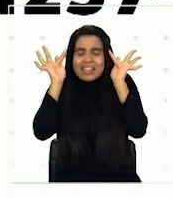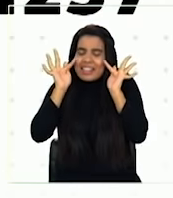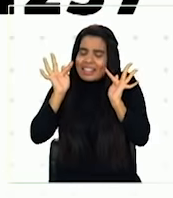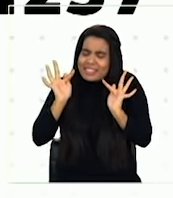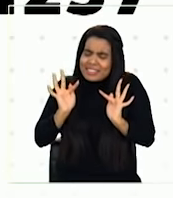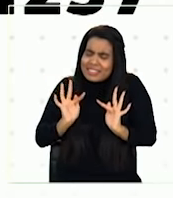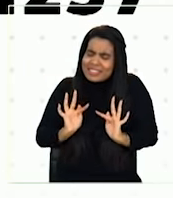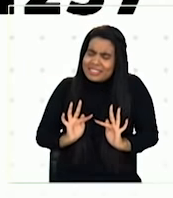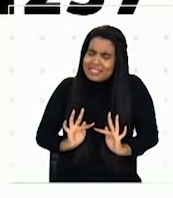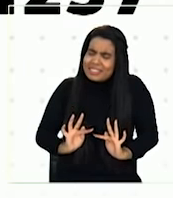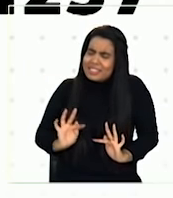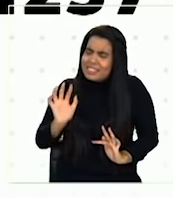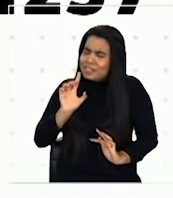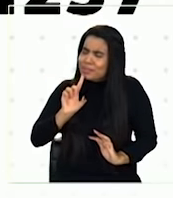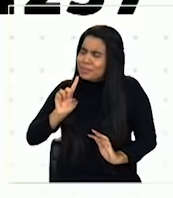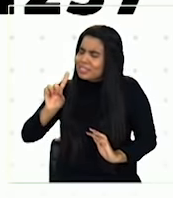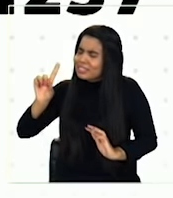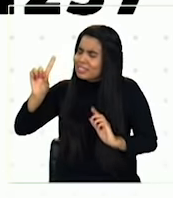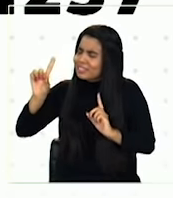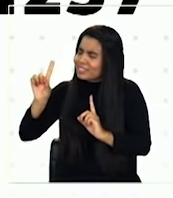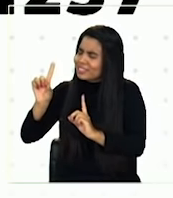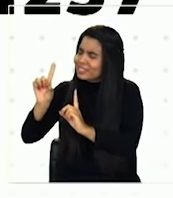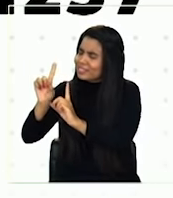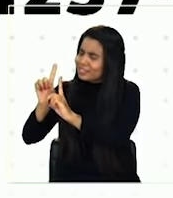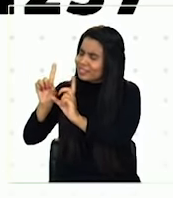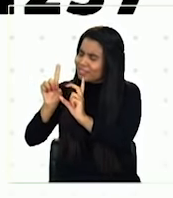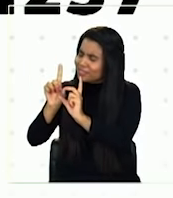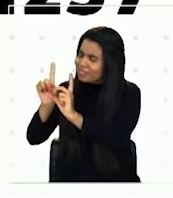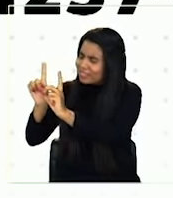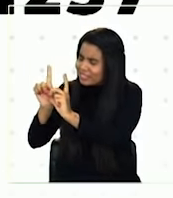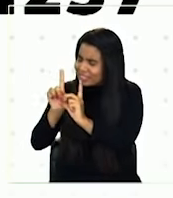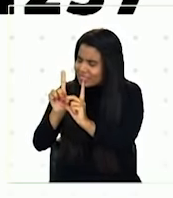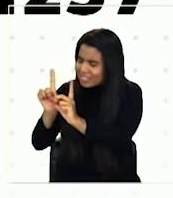Bem-aventurados aqueles que habitam